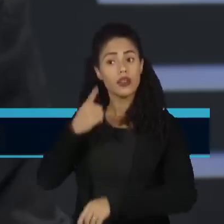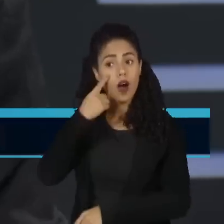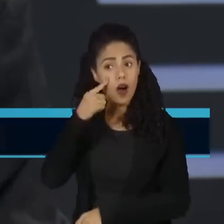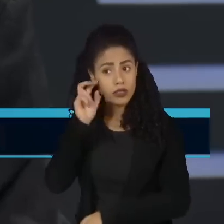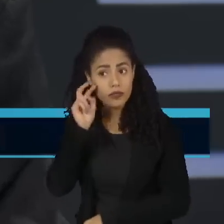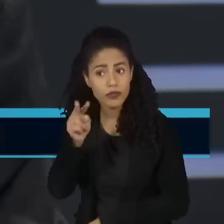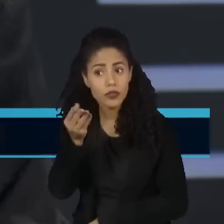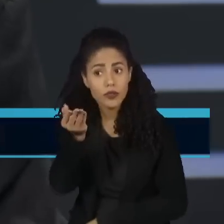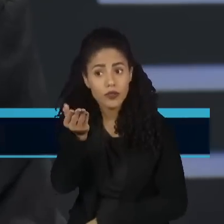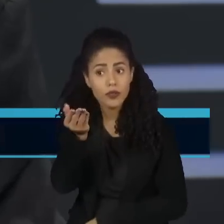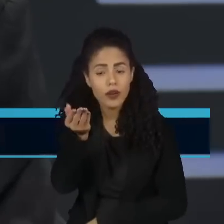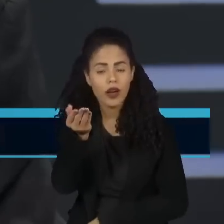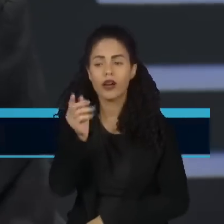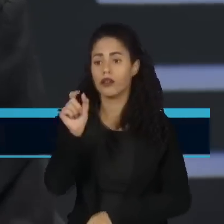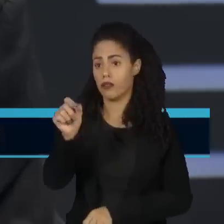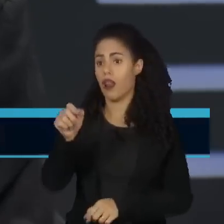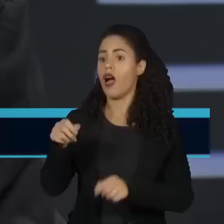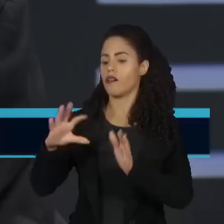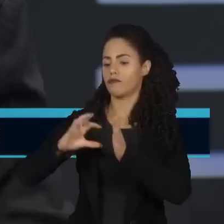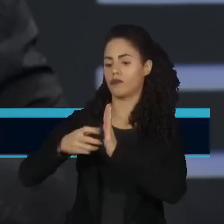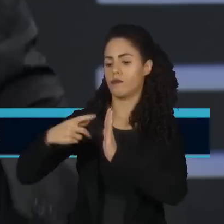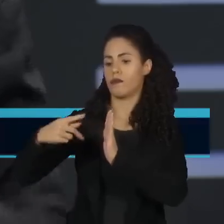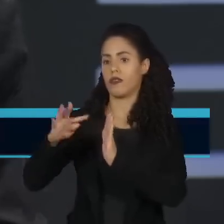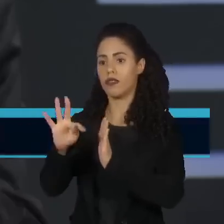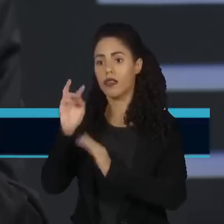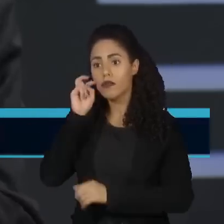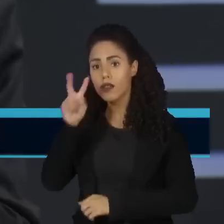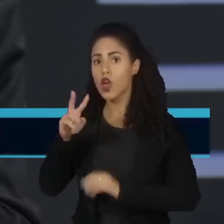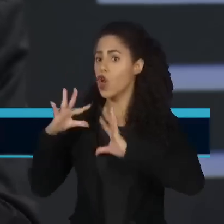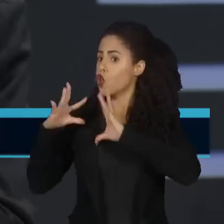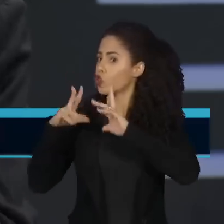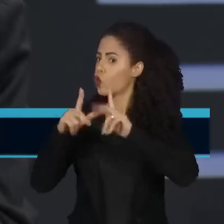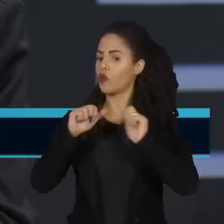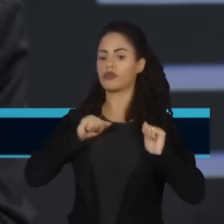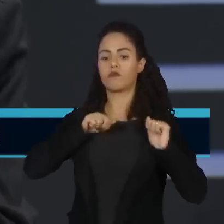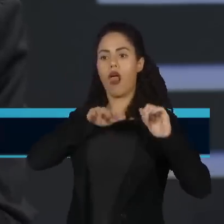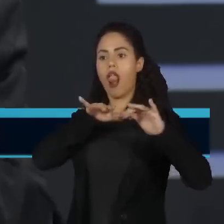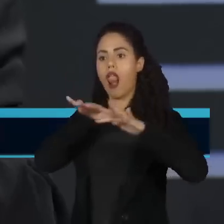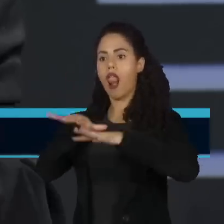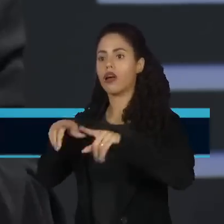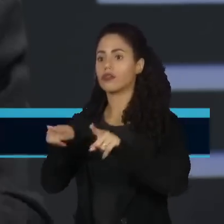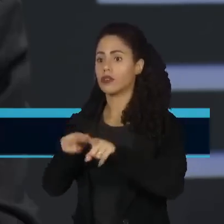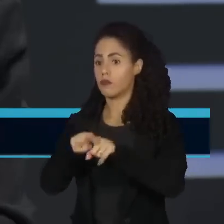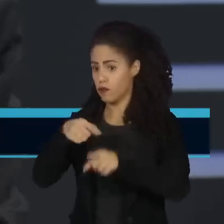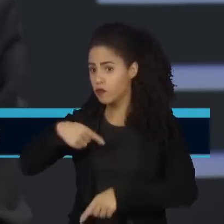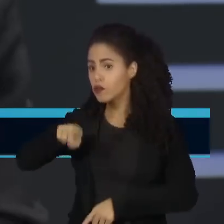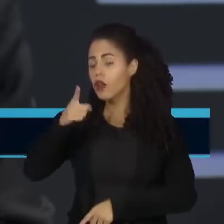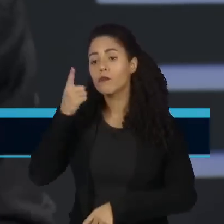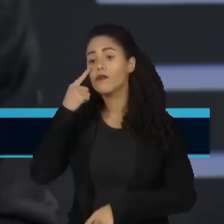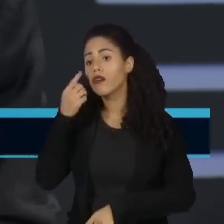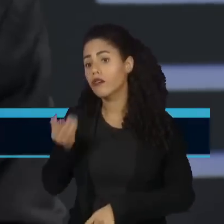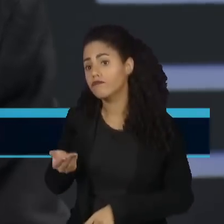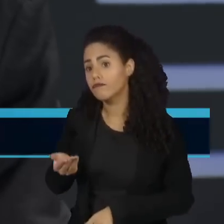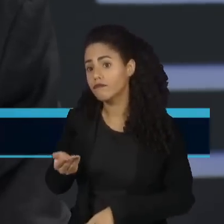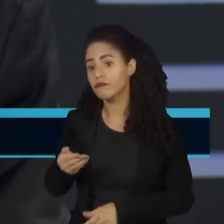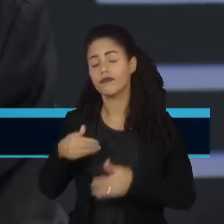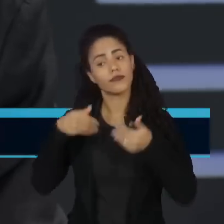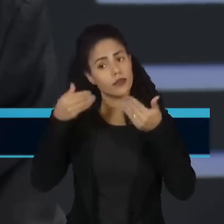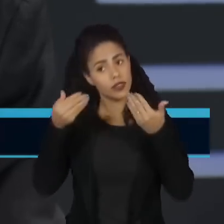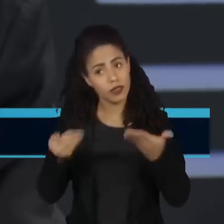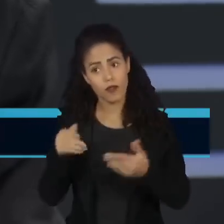mundo, inclusive o povo do PT que já está lá, né? Eles todos resolveram, inclusive o Galípoli, né? Como faz pé.